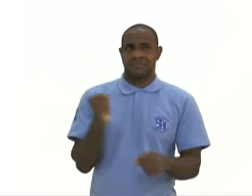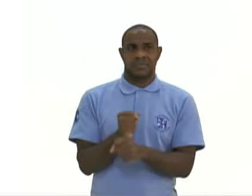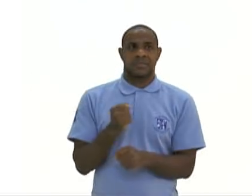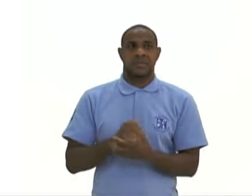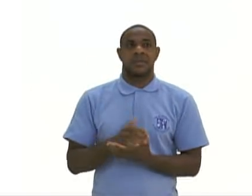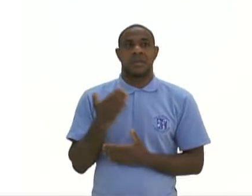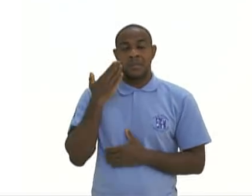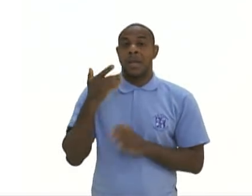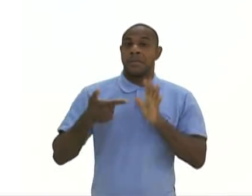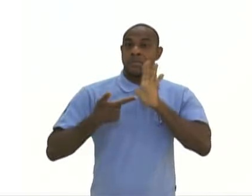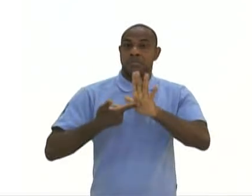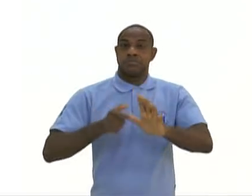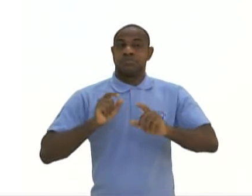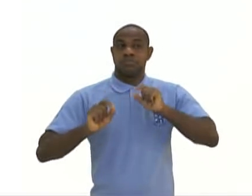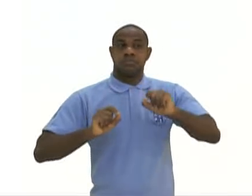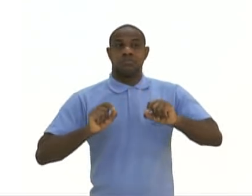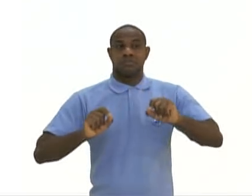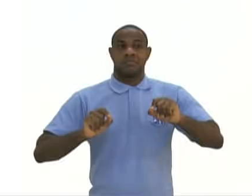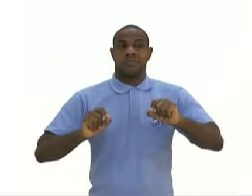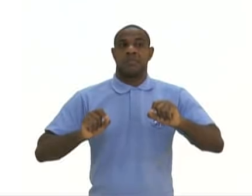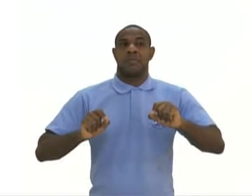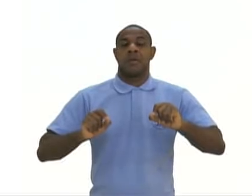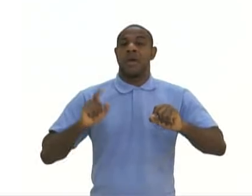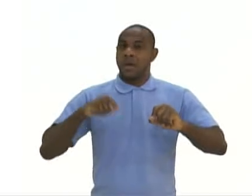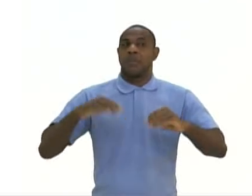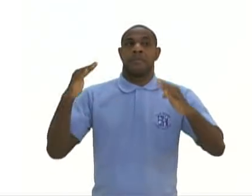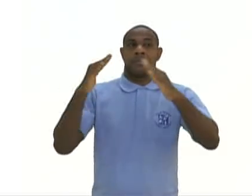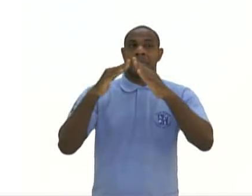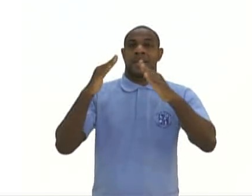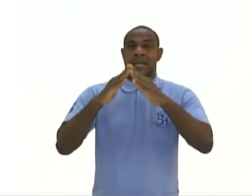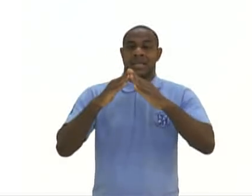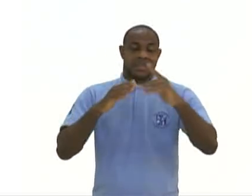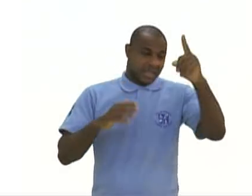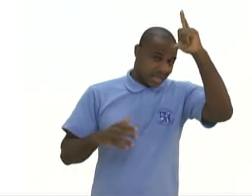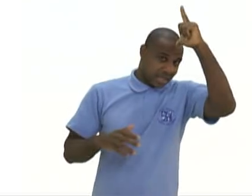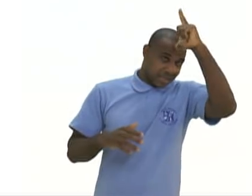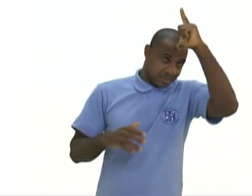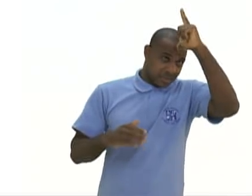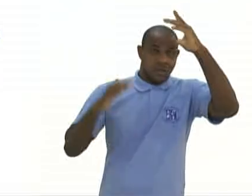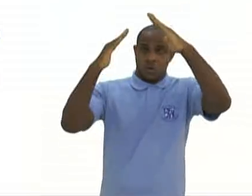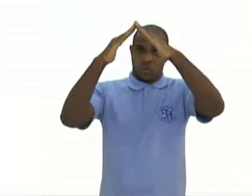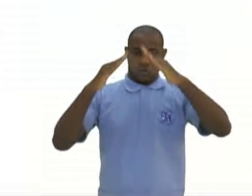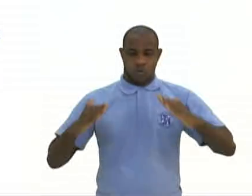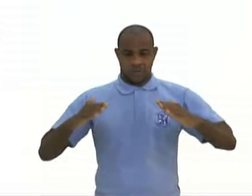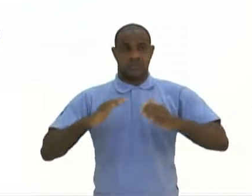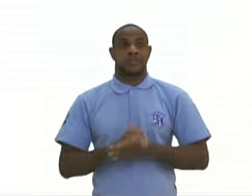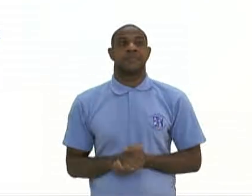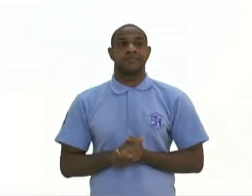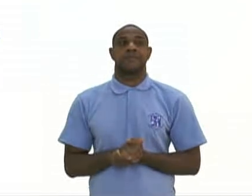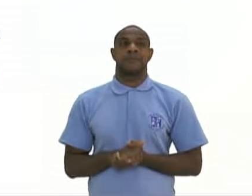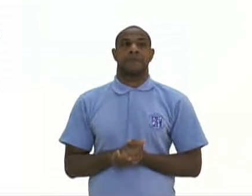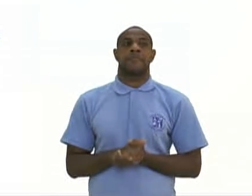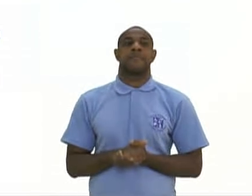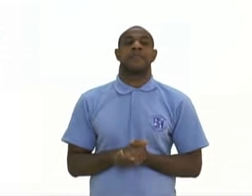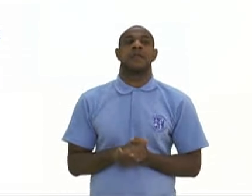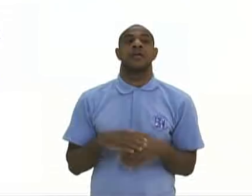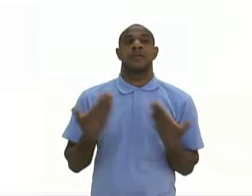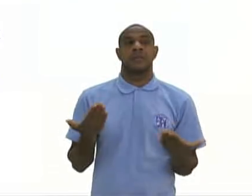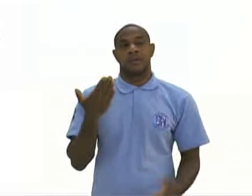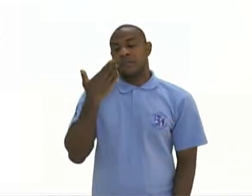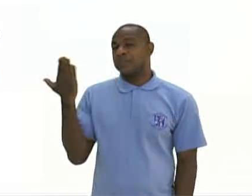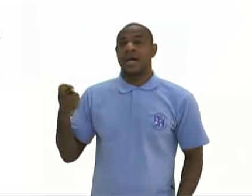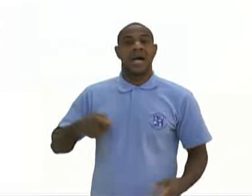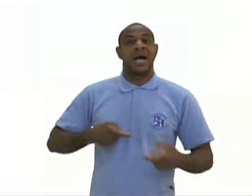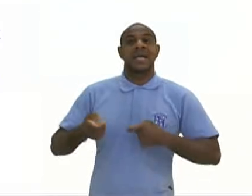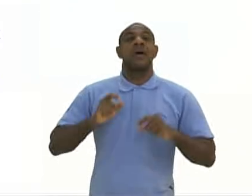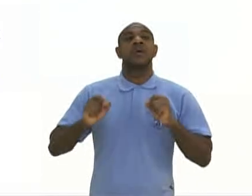mas representando uma casa germânica, né, gótica do século II. Bom, a guerra era